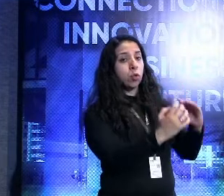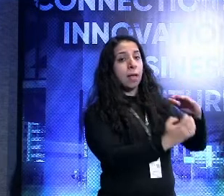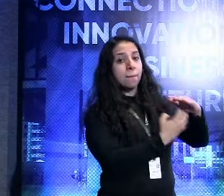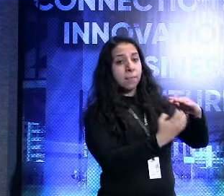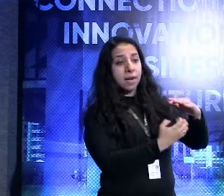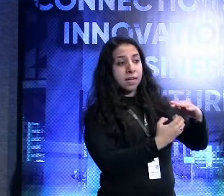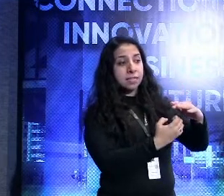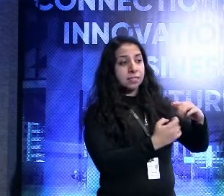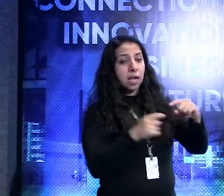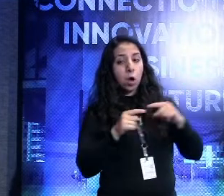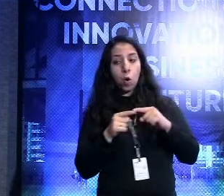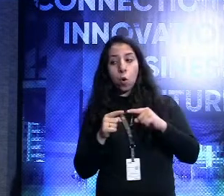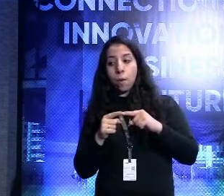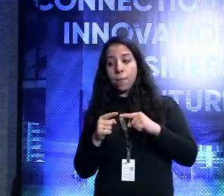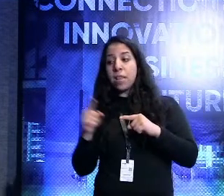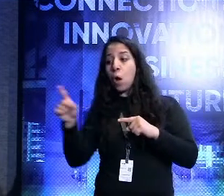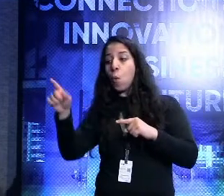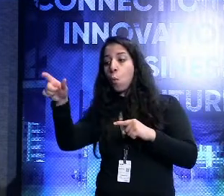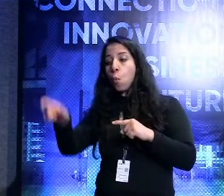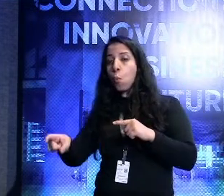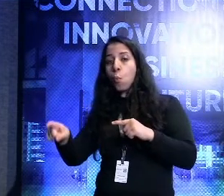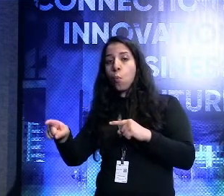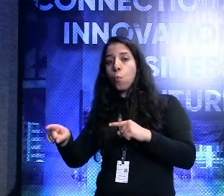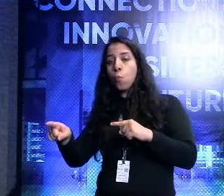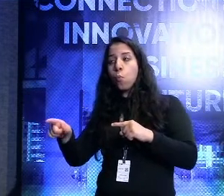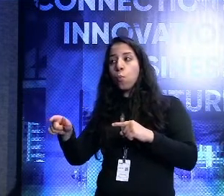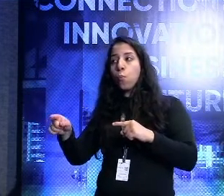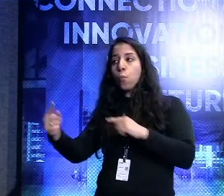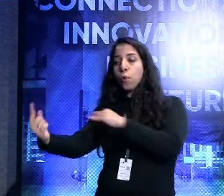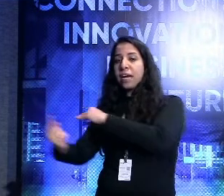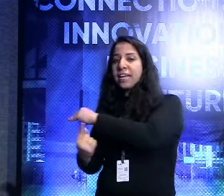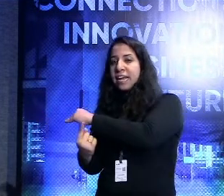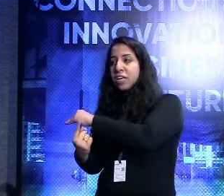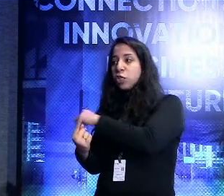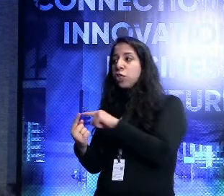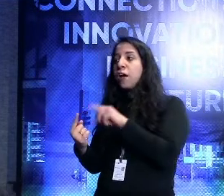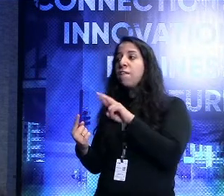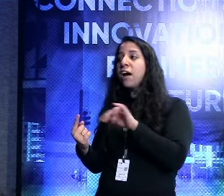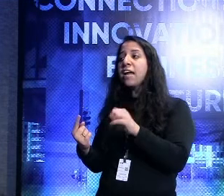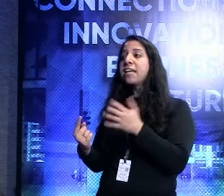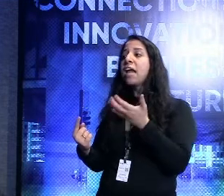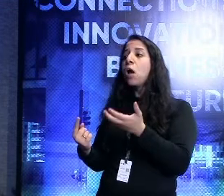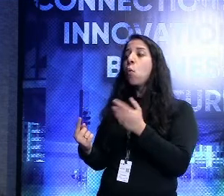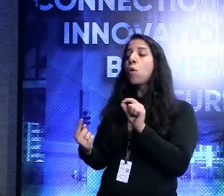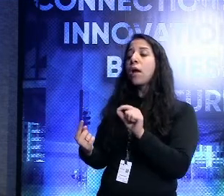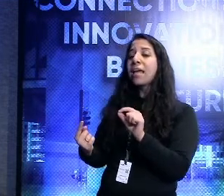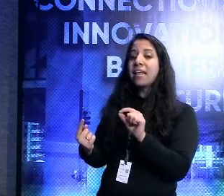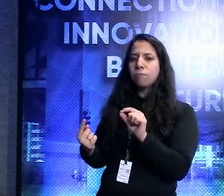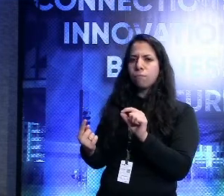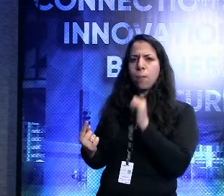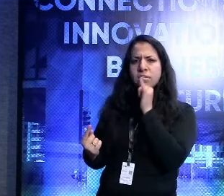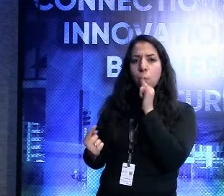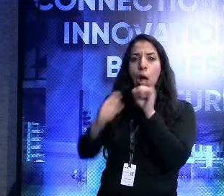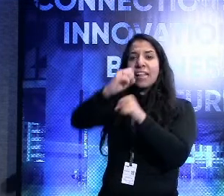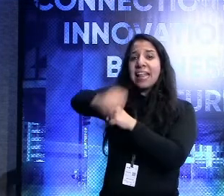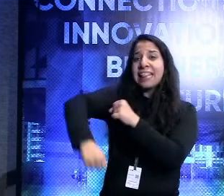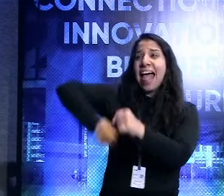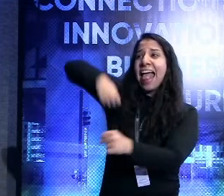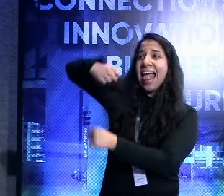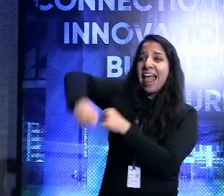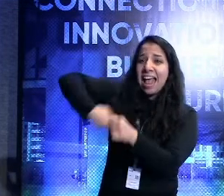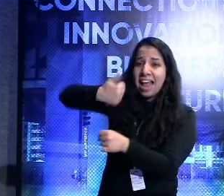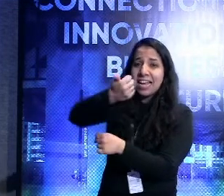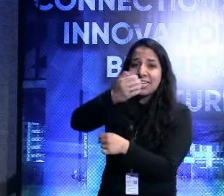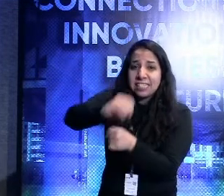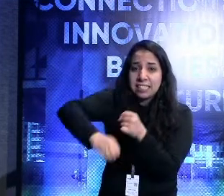querer daqui a 10 anos? Vocês conseguem responder isso sobre a empresa de vocês? Parar e poder pensar assim, cara, esse cliente que está